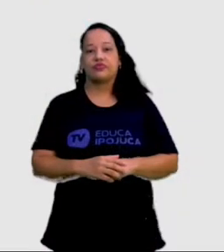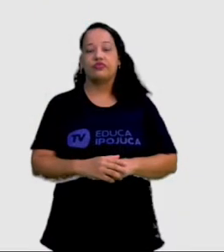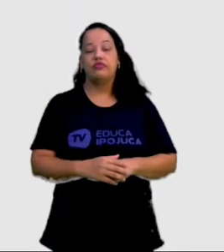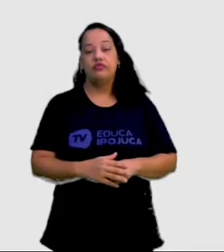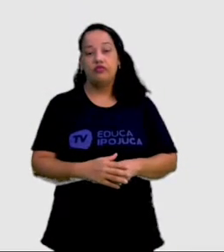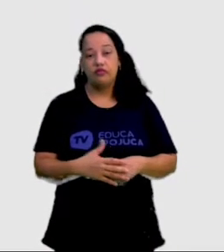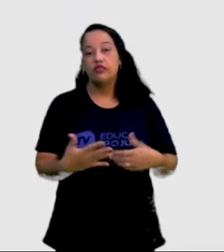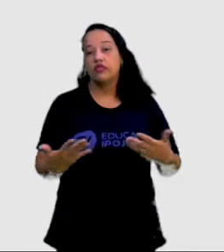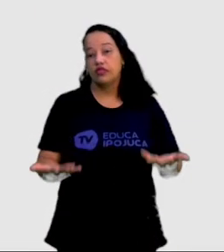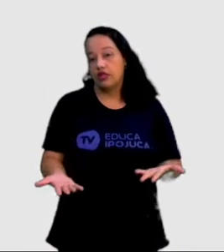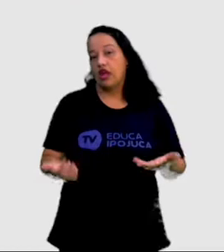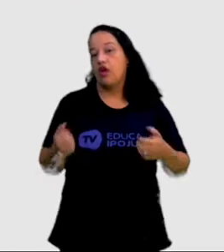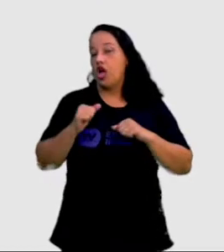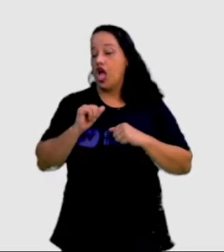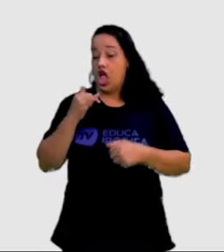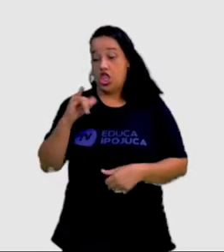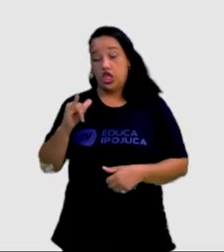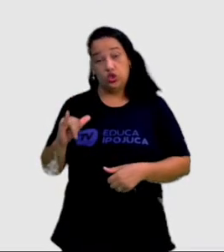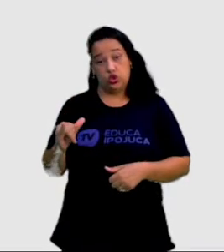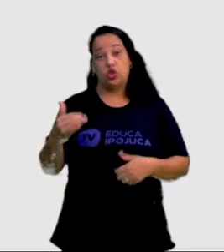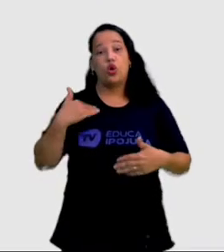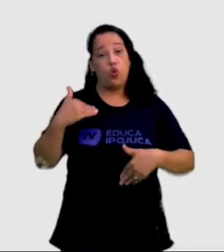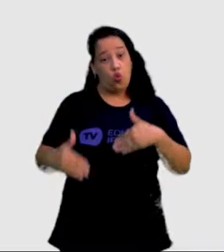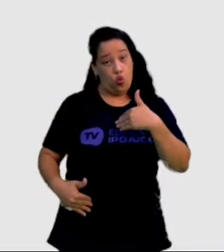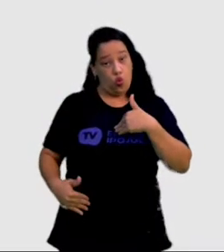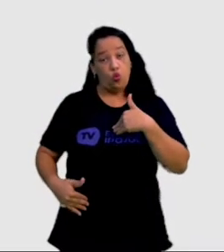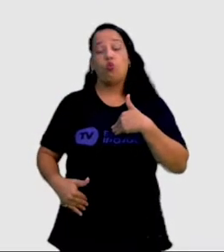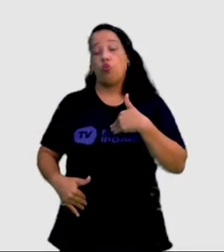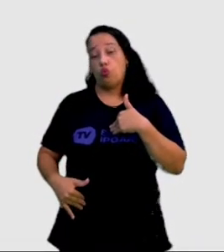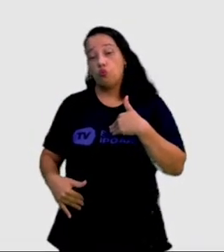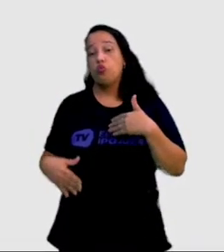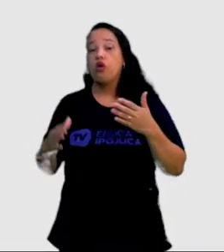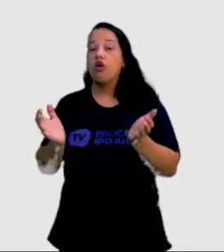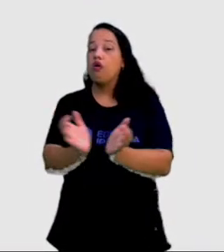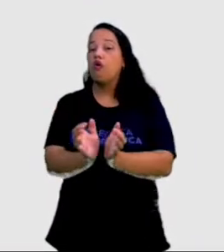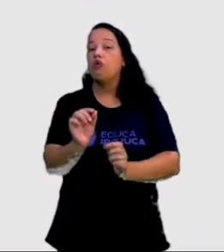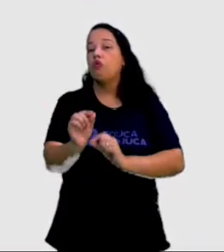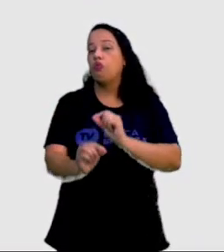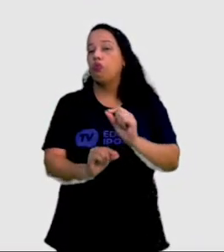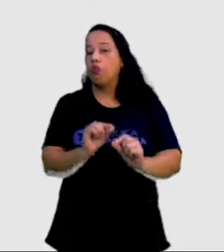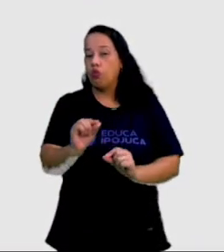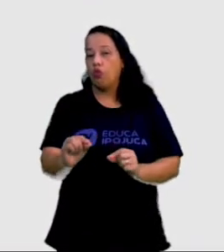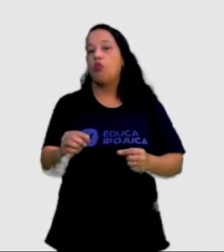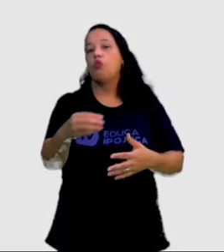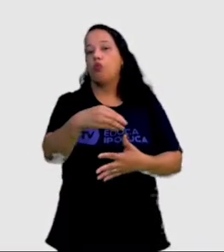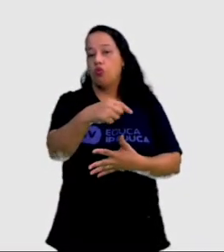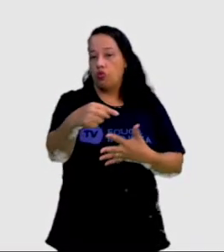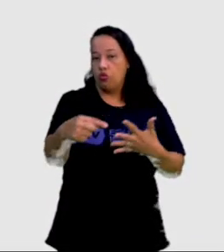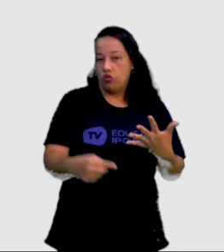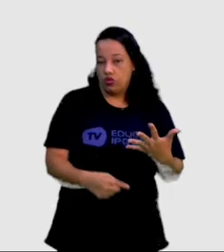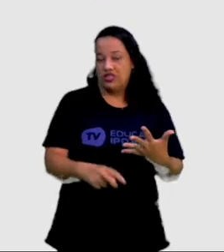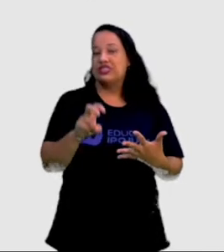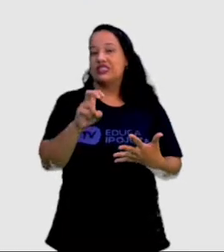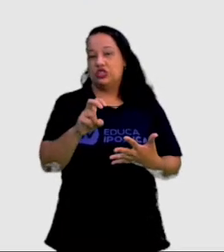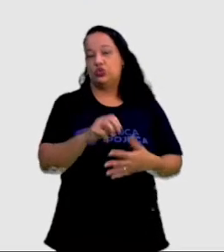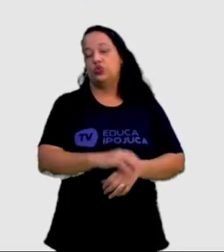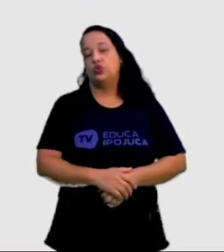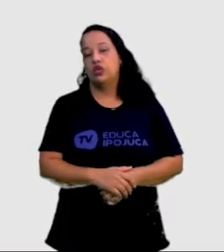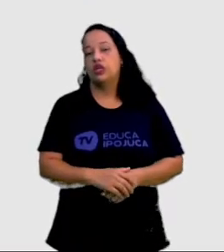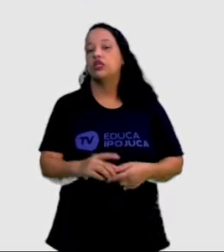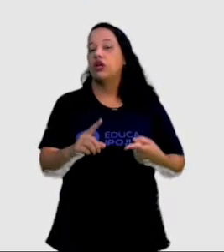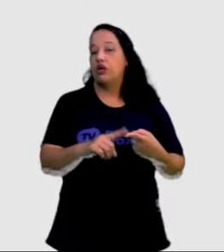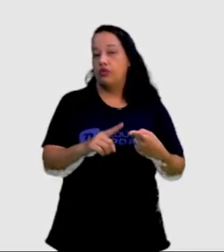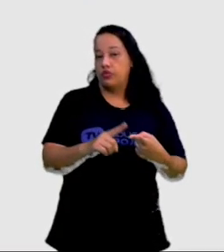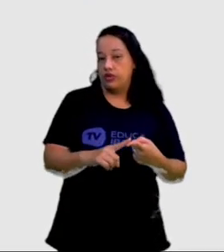Então, o gasto energético no nosso cotidiano, ele deve ser classificado basicamente em 5 categorias. Primeiro, a